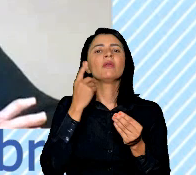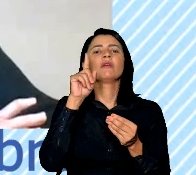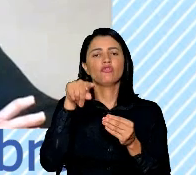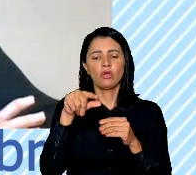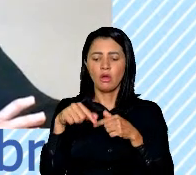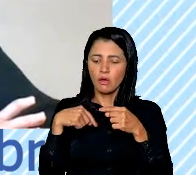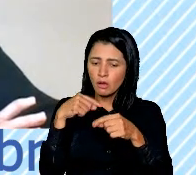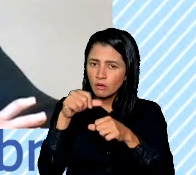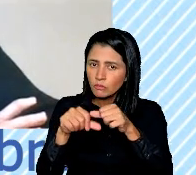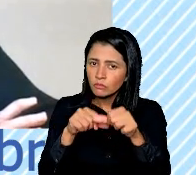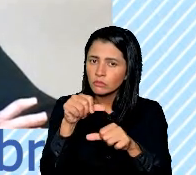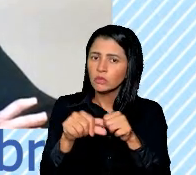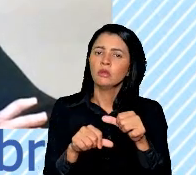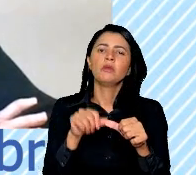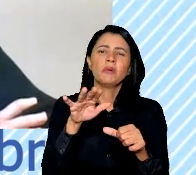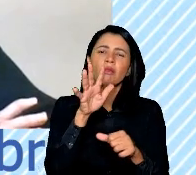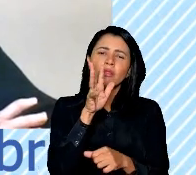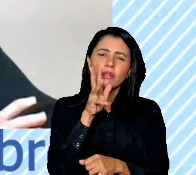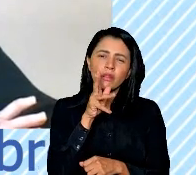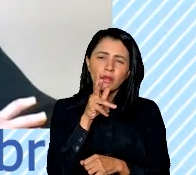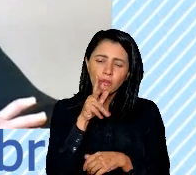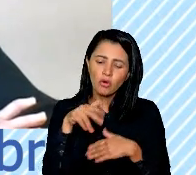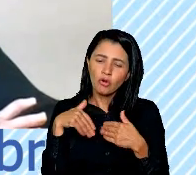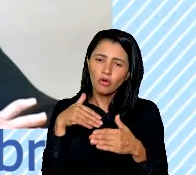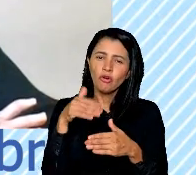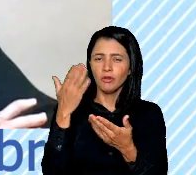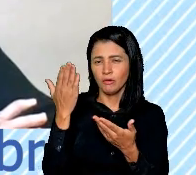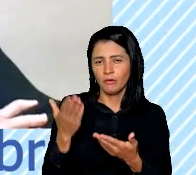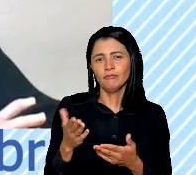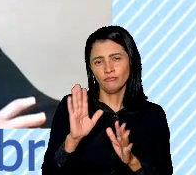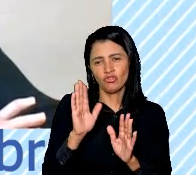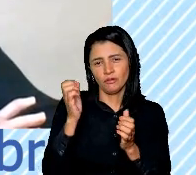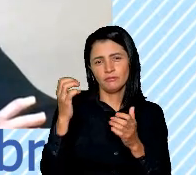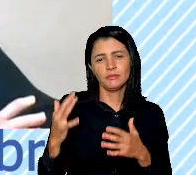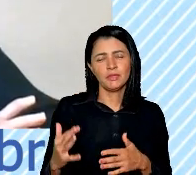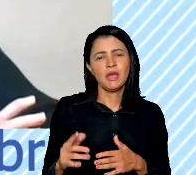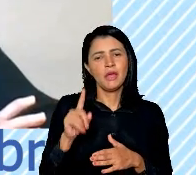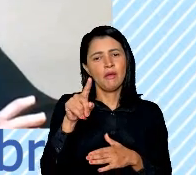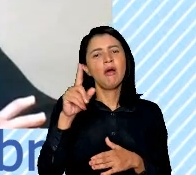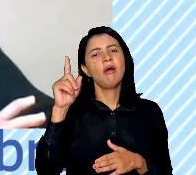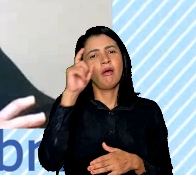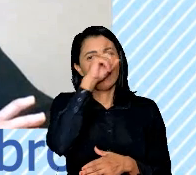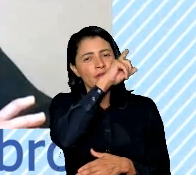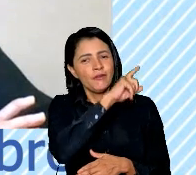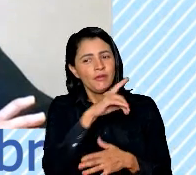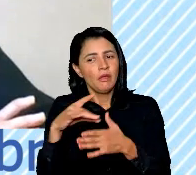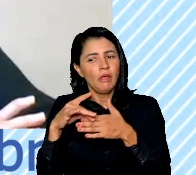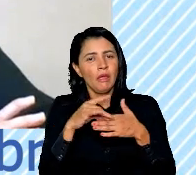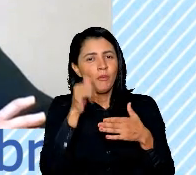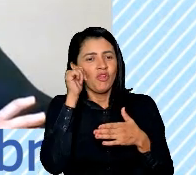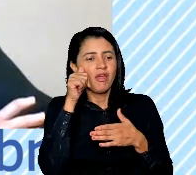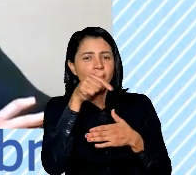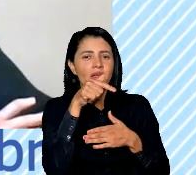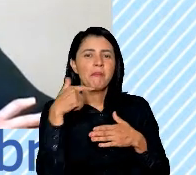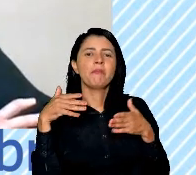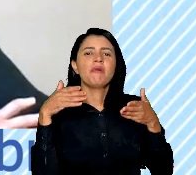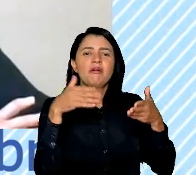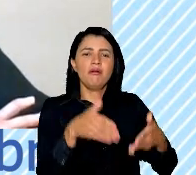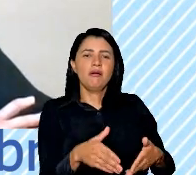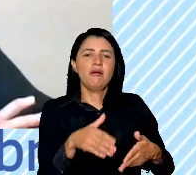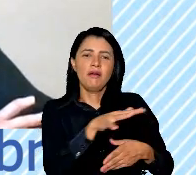o processo é lento, como mencionado pela desembargadora. Ainda é difícil trazer mulheres para a política, para a vida